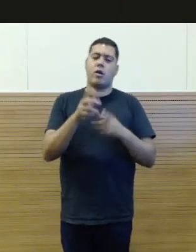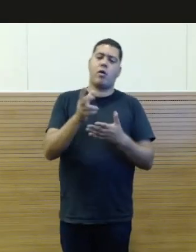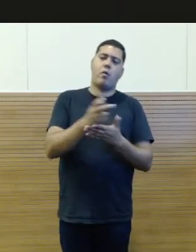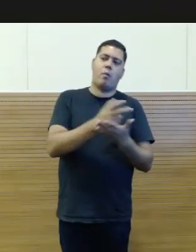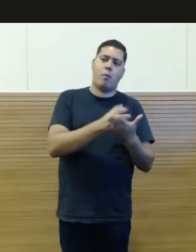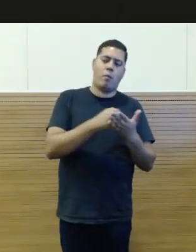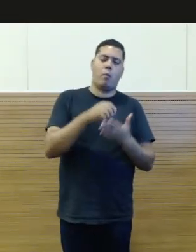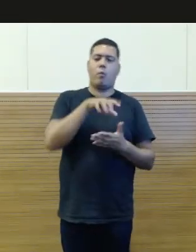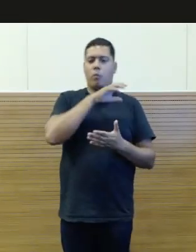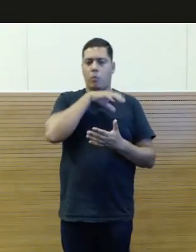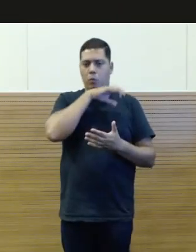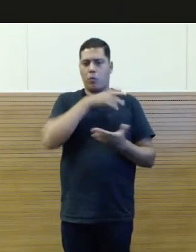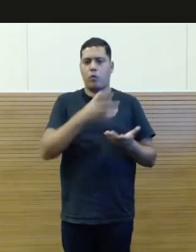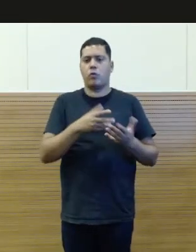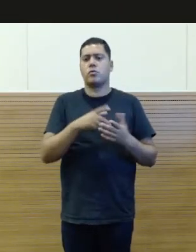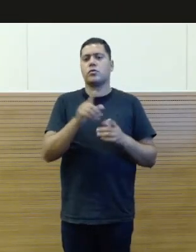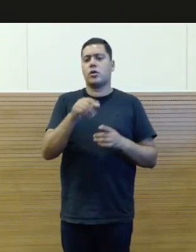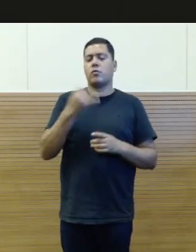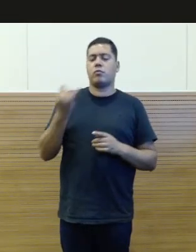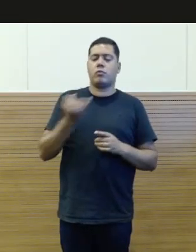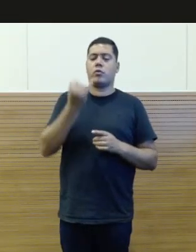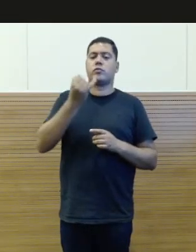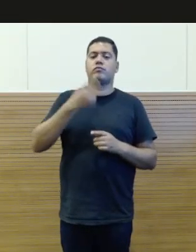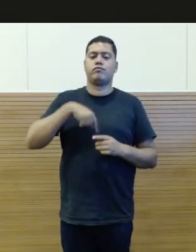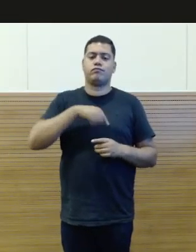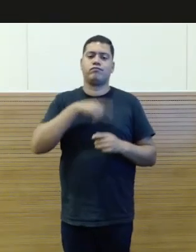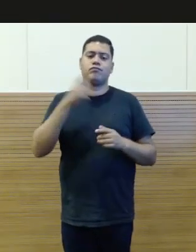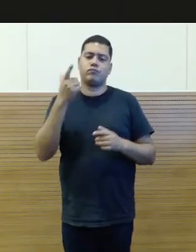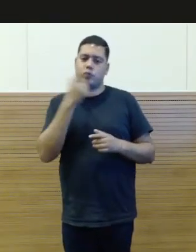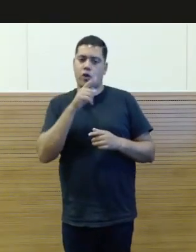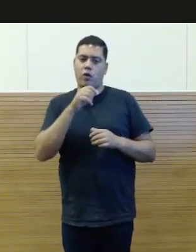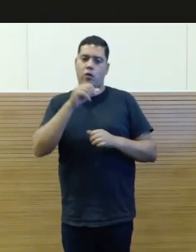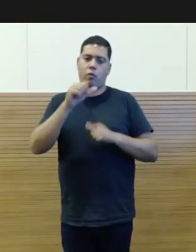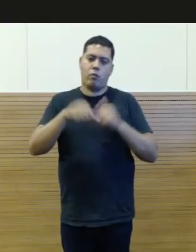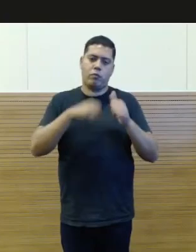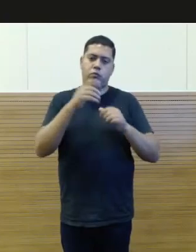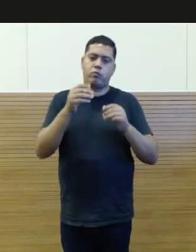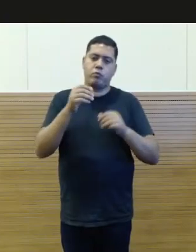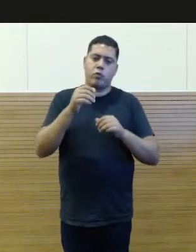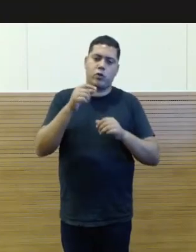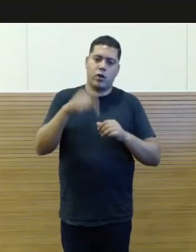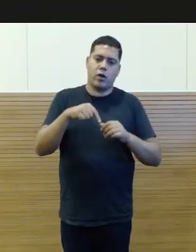outras medidas regulatórias que são importantes para a gente poder mudar esse cenário na nossa região. Muito obrigado.